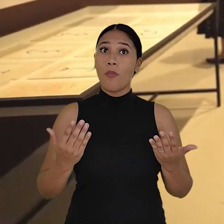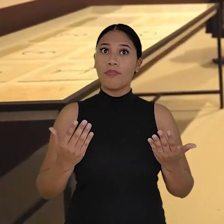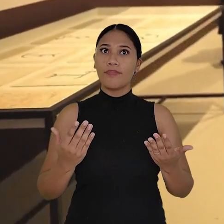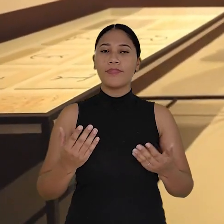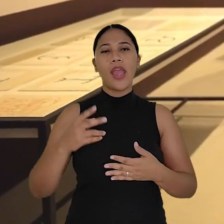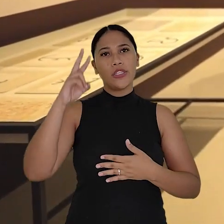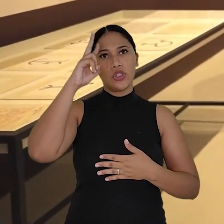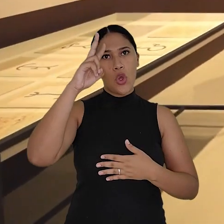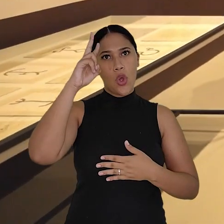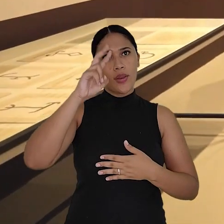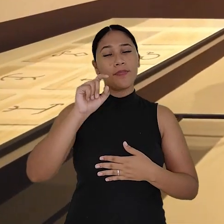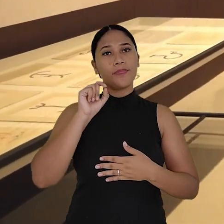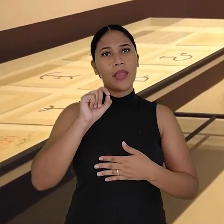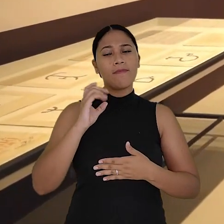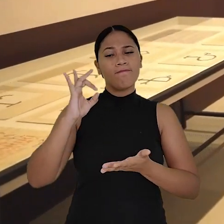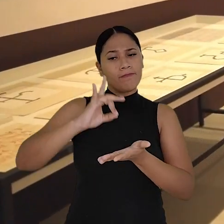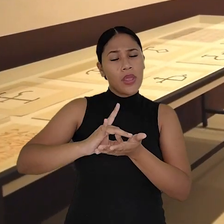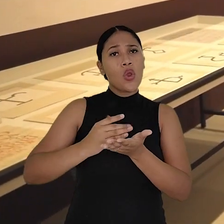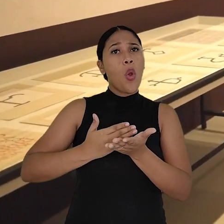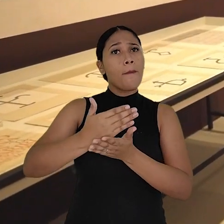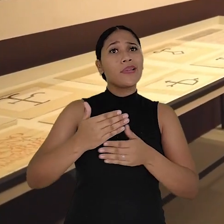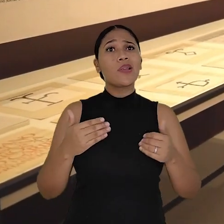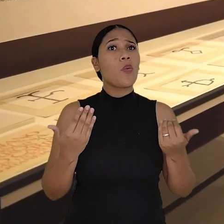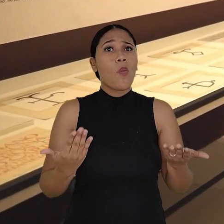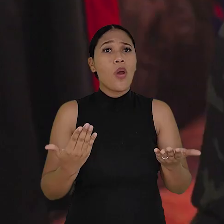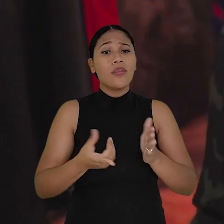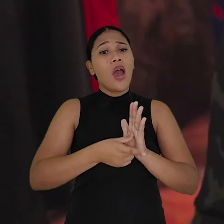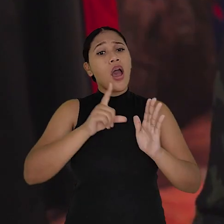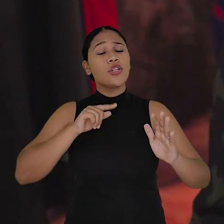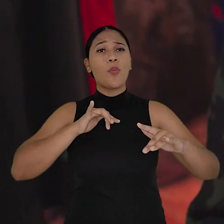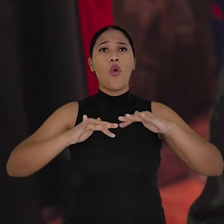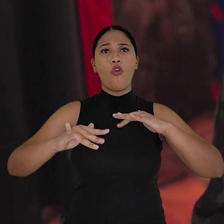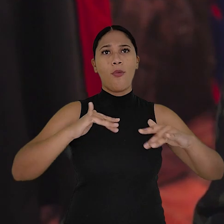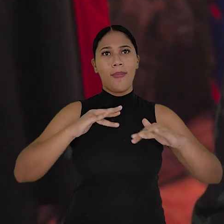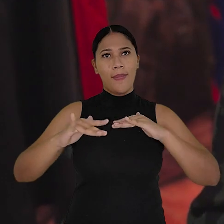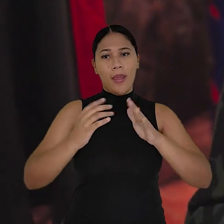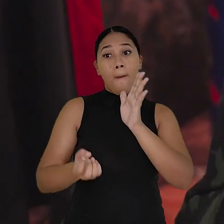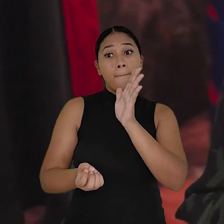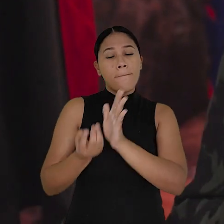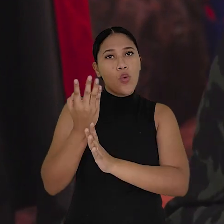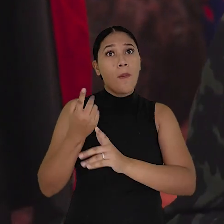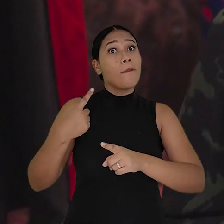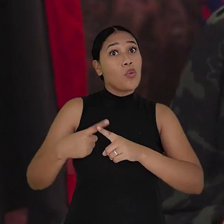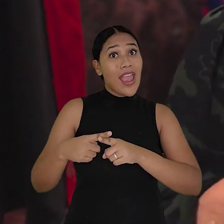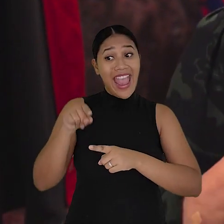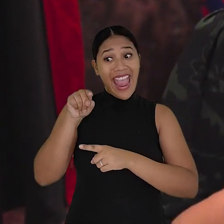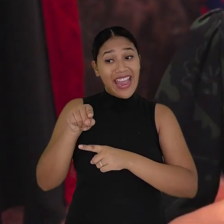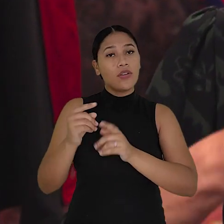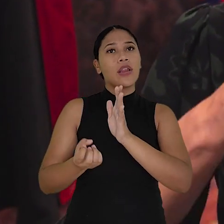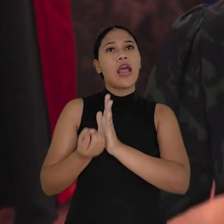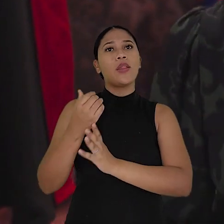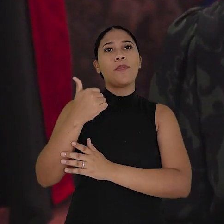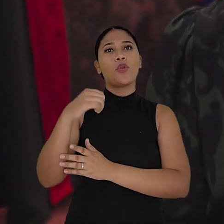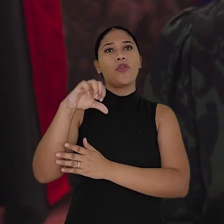Bom, a nossa história, ela na verdade começa antes do movimento armorial, porque o movimento armorial ele foi